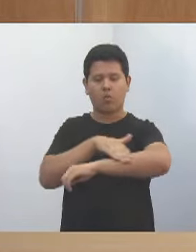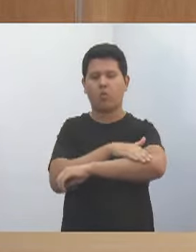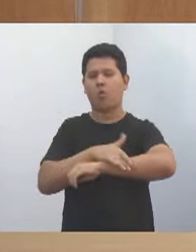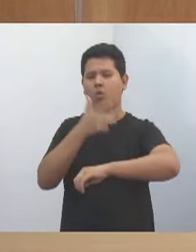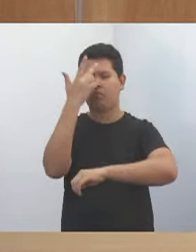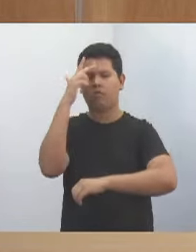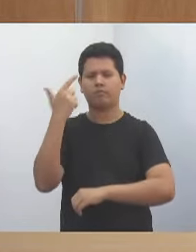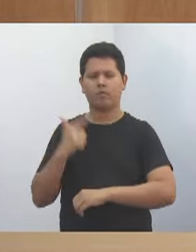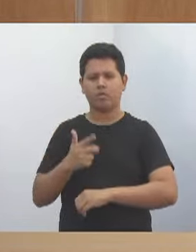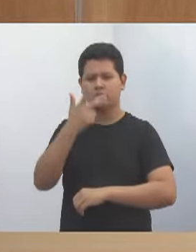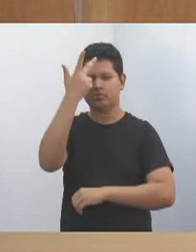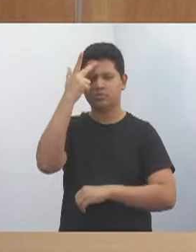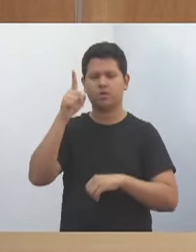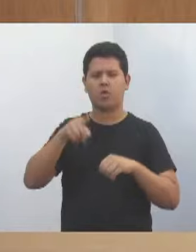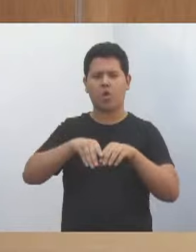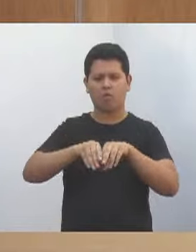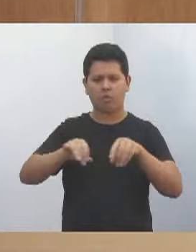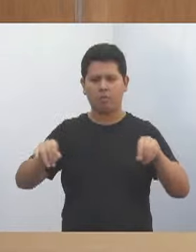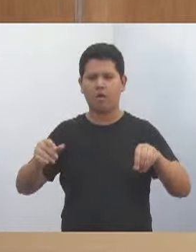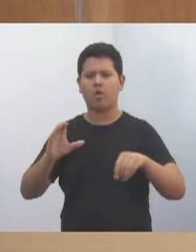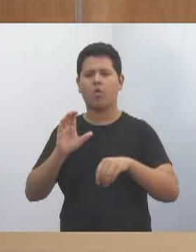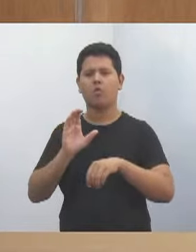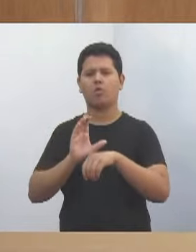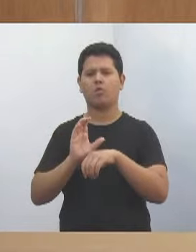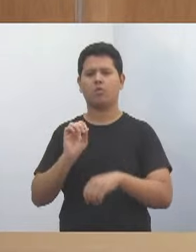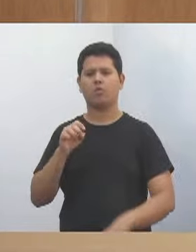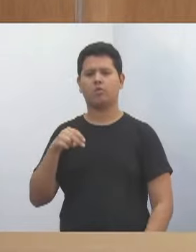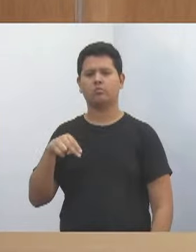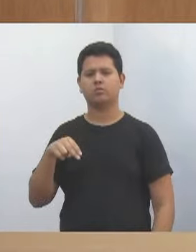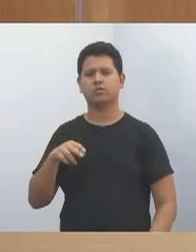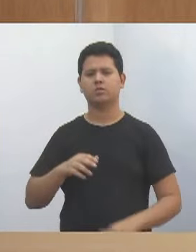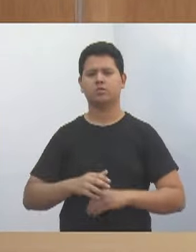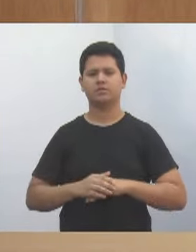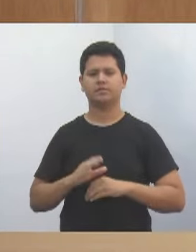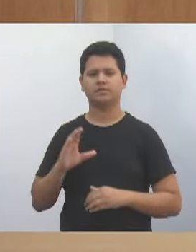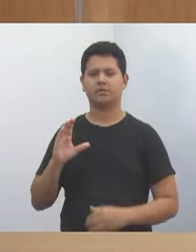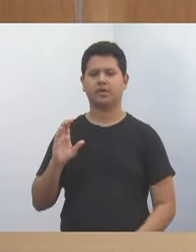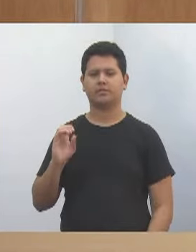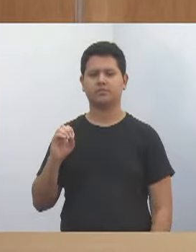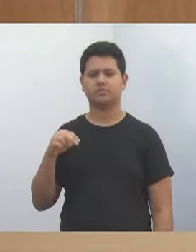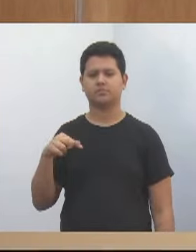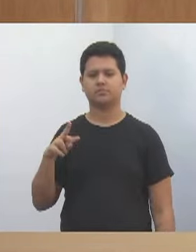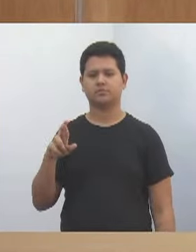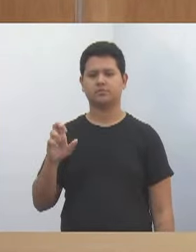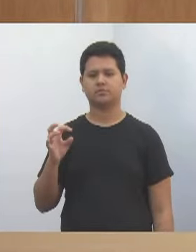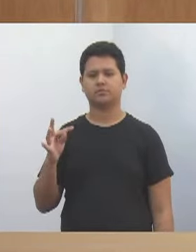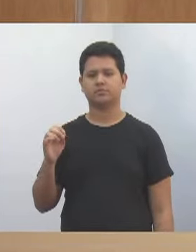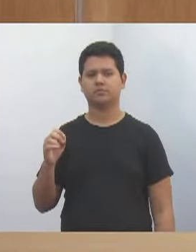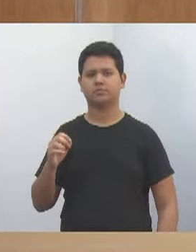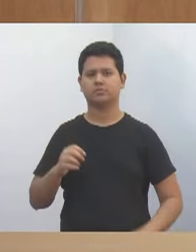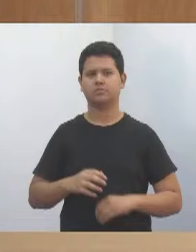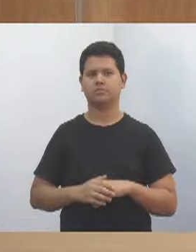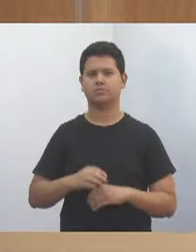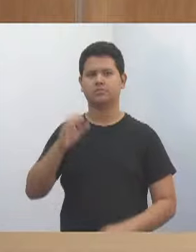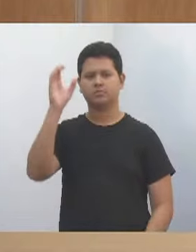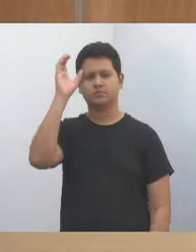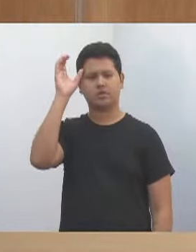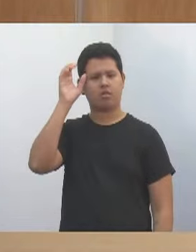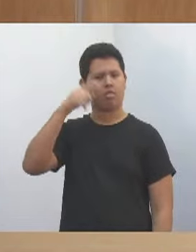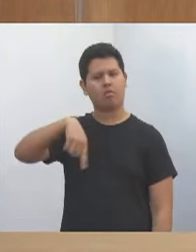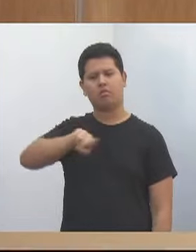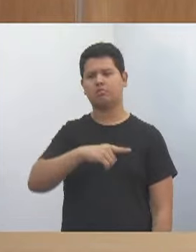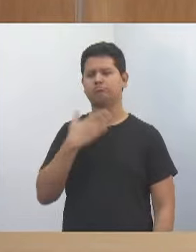locais onde não tinha concreto, em que a água ela infiltrava naturalmente. Mas nós estamos perdendo tudo isso